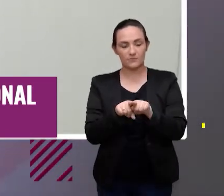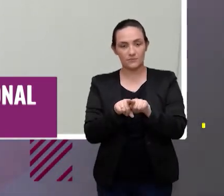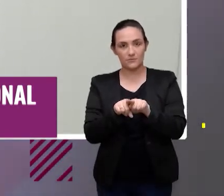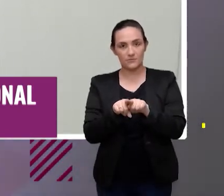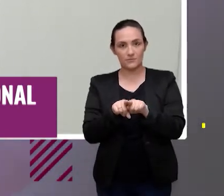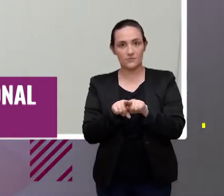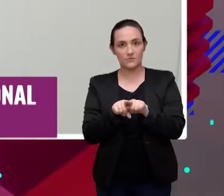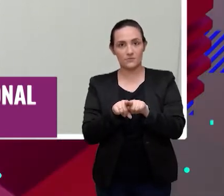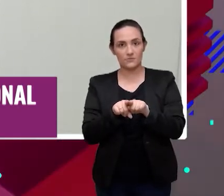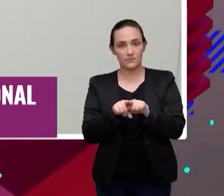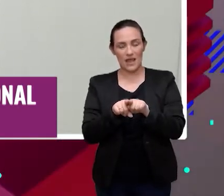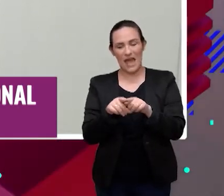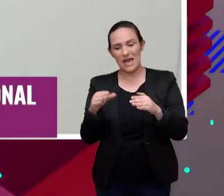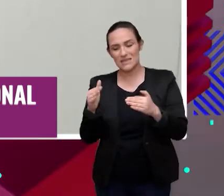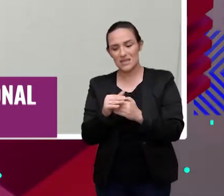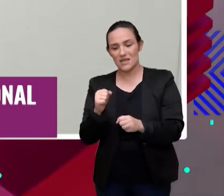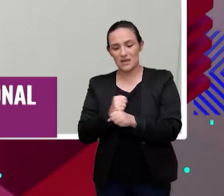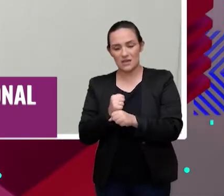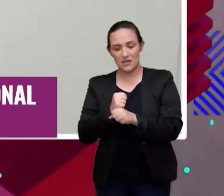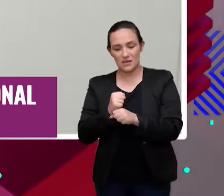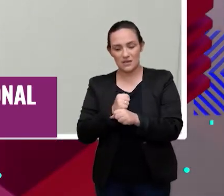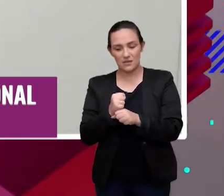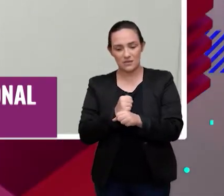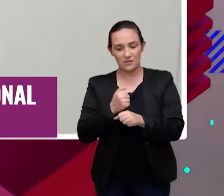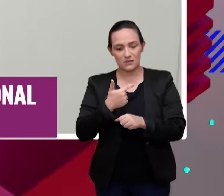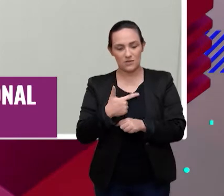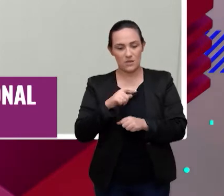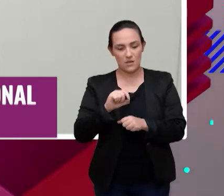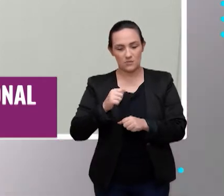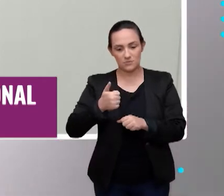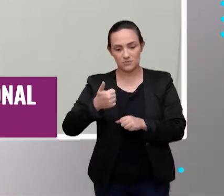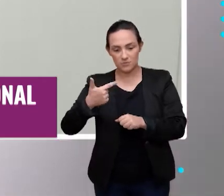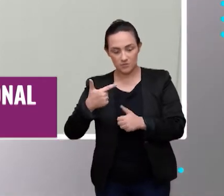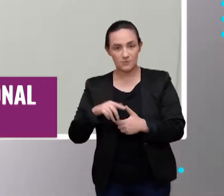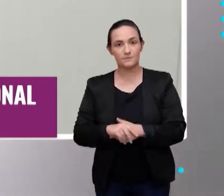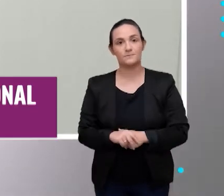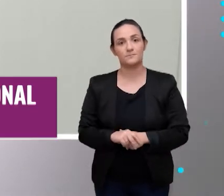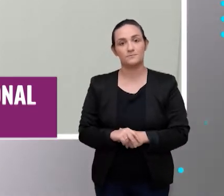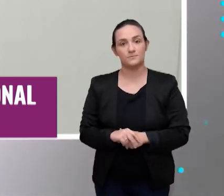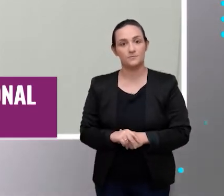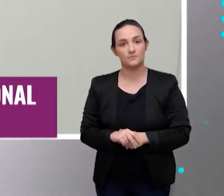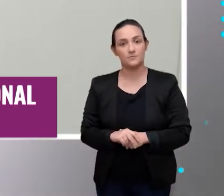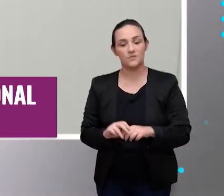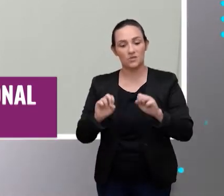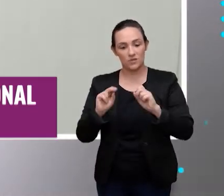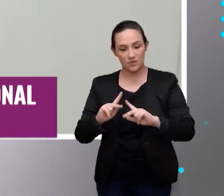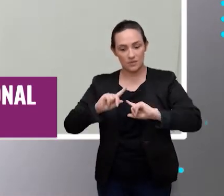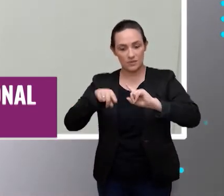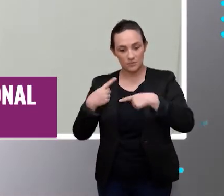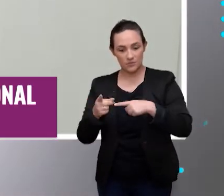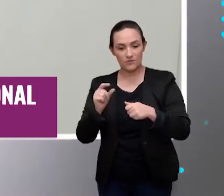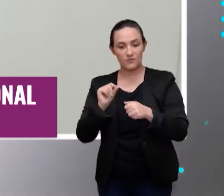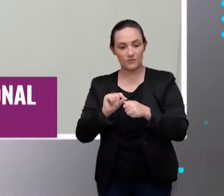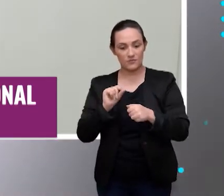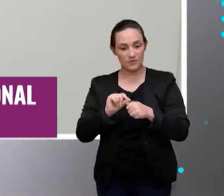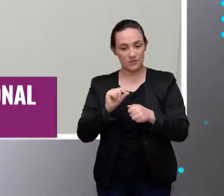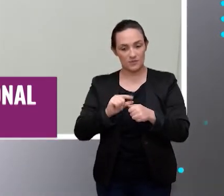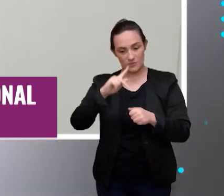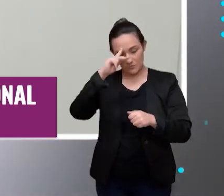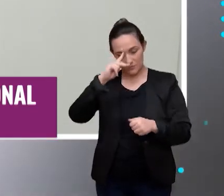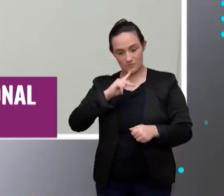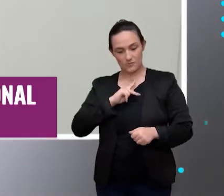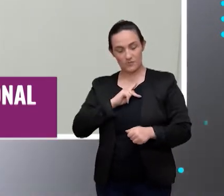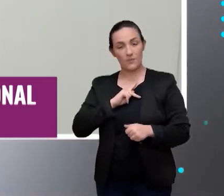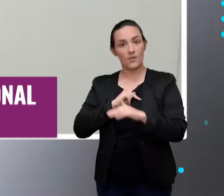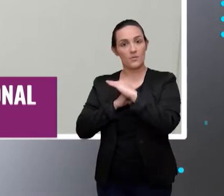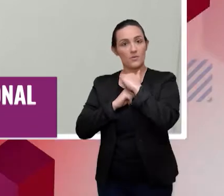2012. Porém, a partir daí, passamos a atuar em nome próprio, uma vez que a entidade já possuía agora todo